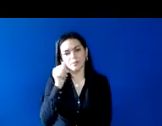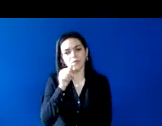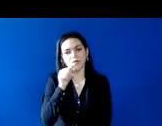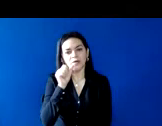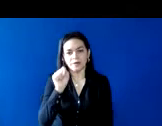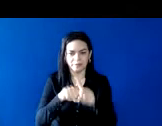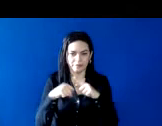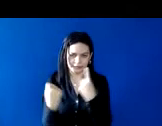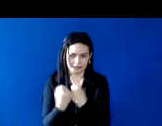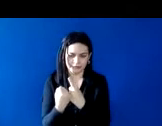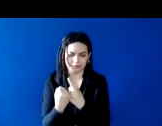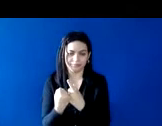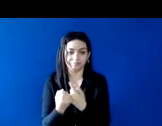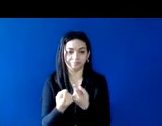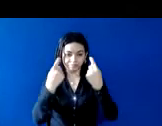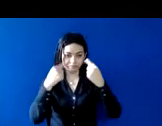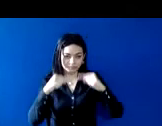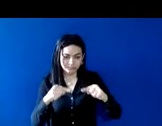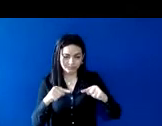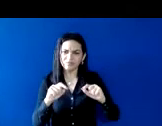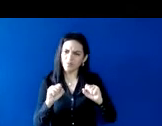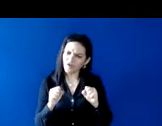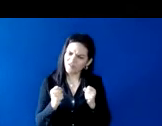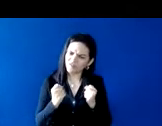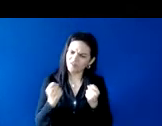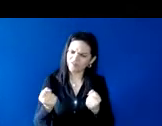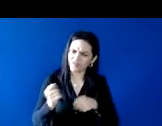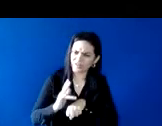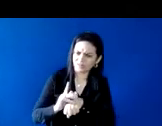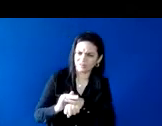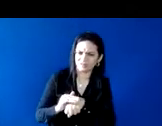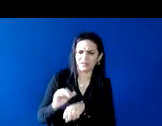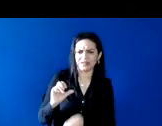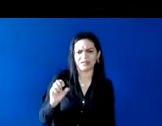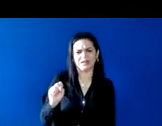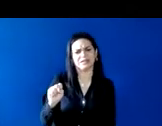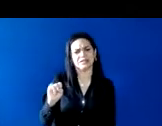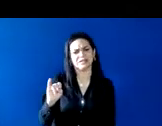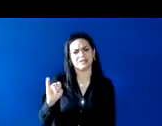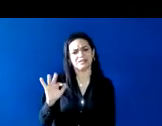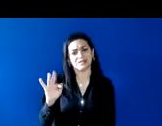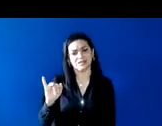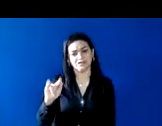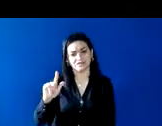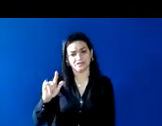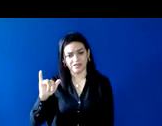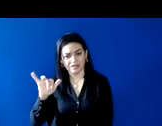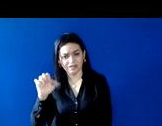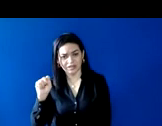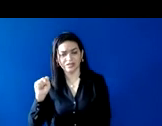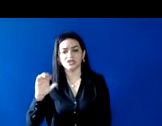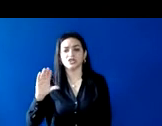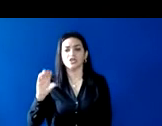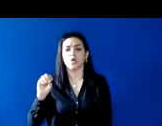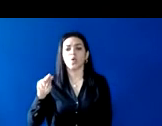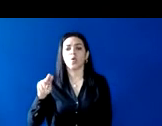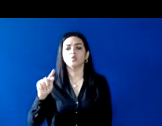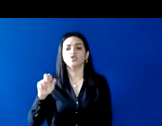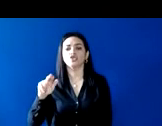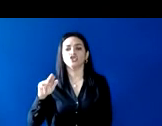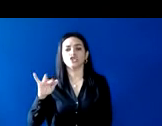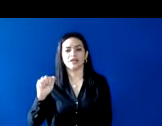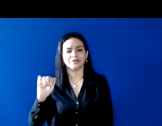Né? O enfrentamento à sífilis e outras ISTs, a sífilis congênita, nos mostra que nós precisamos